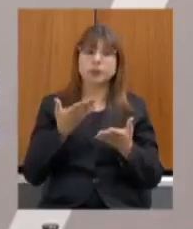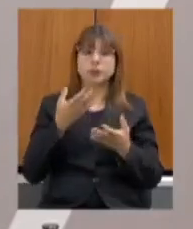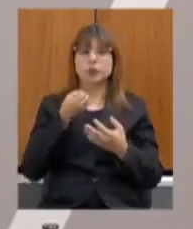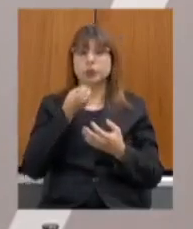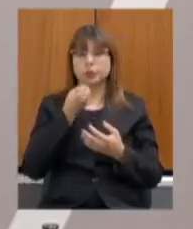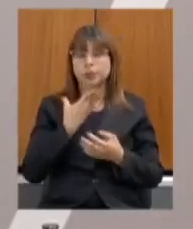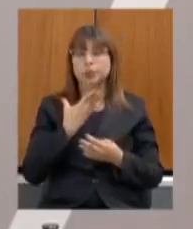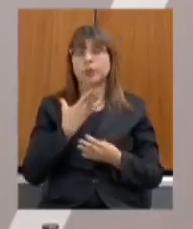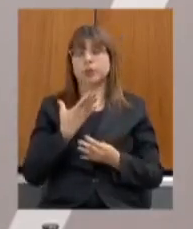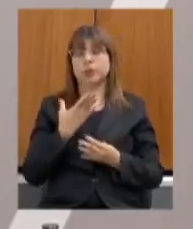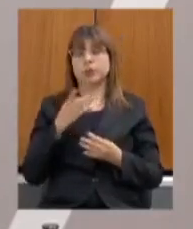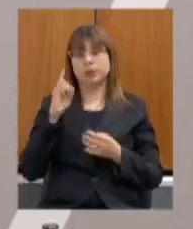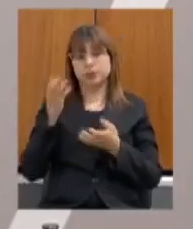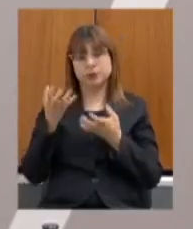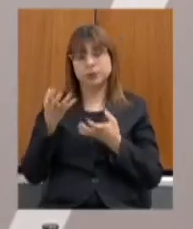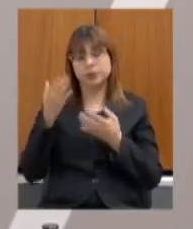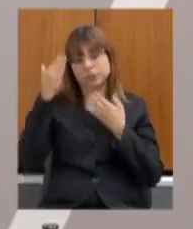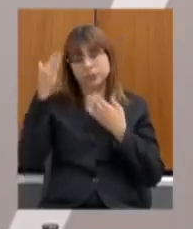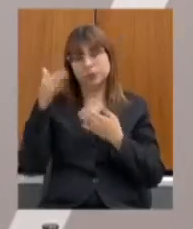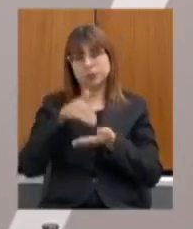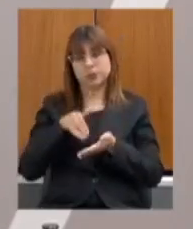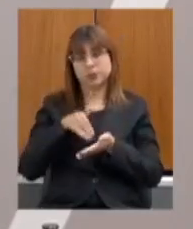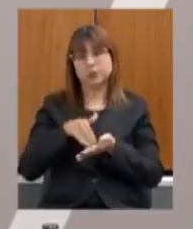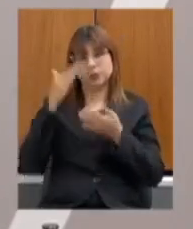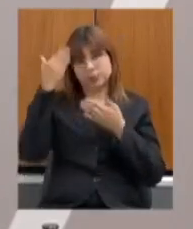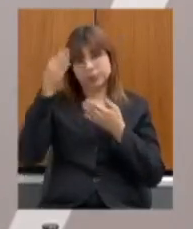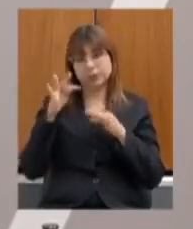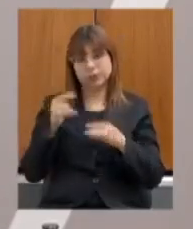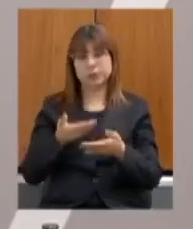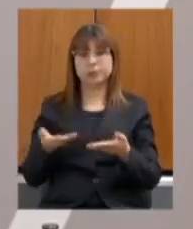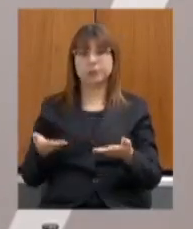se Deus quiser. Muito obrigado, secretário, obrigado a todos.